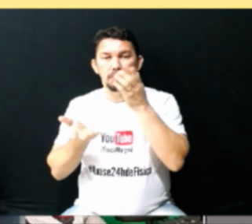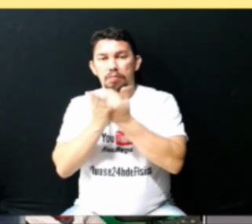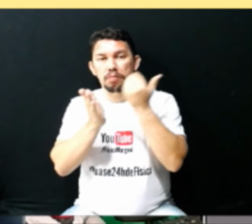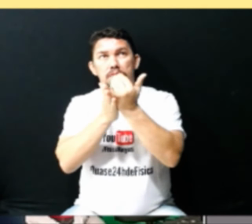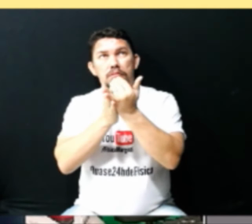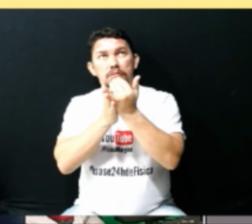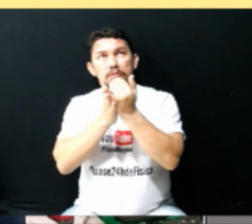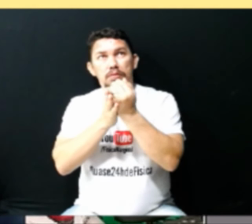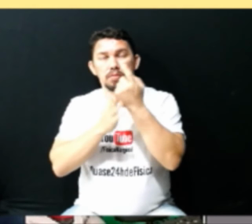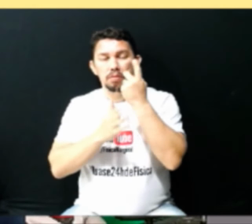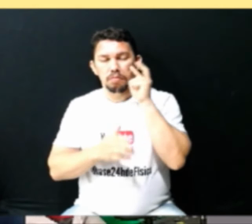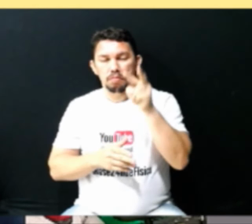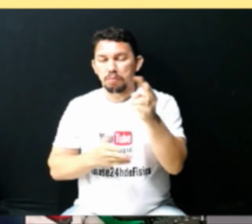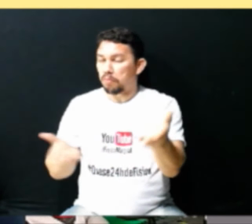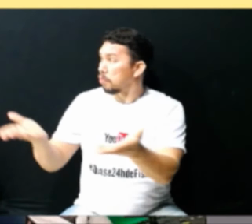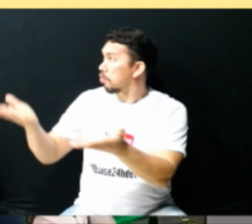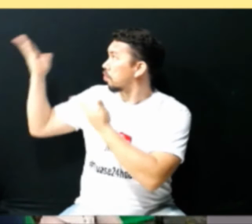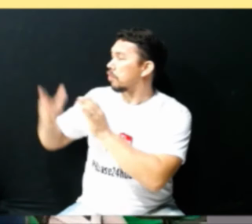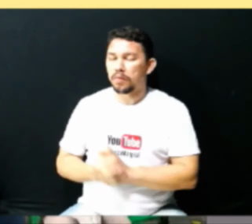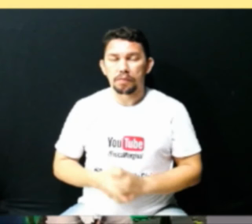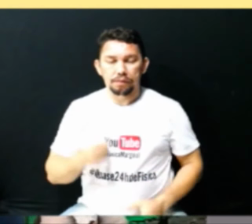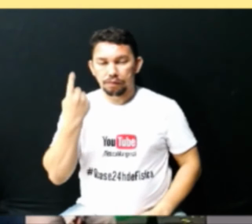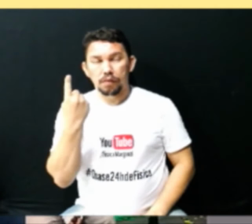apenas uma